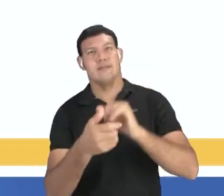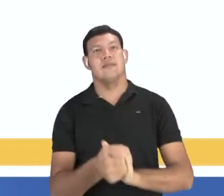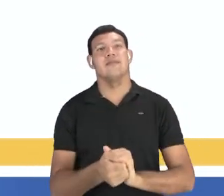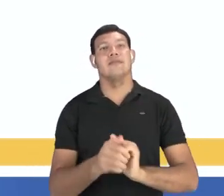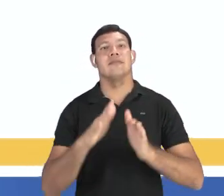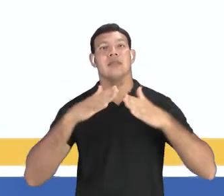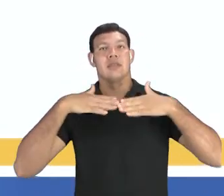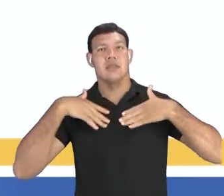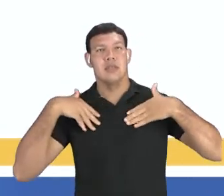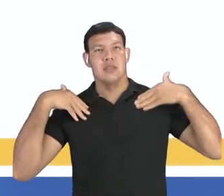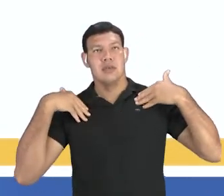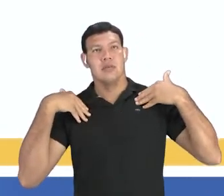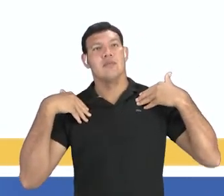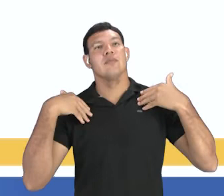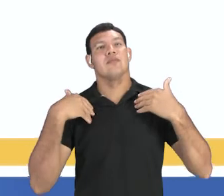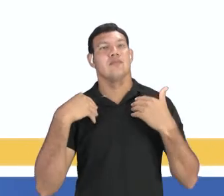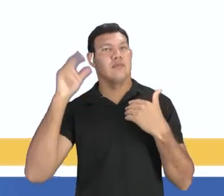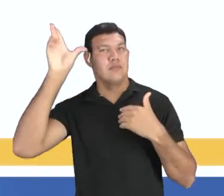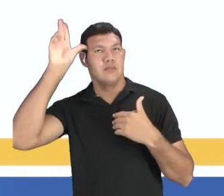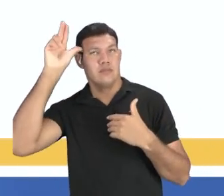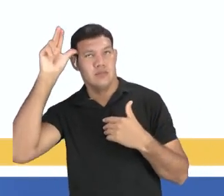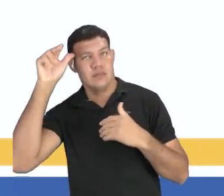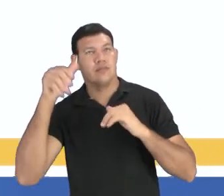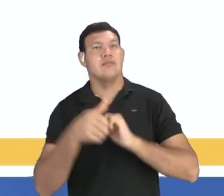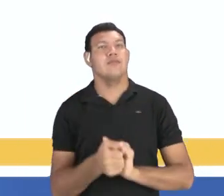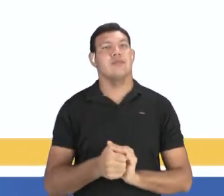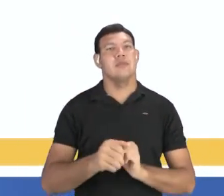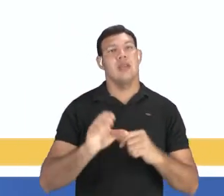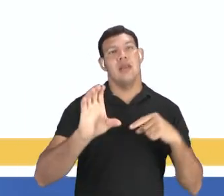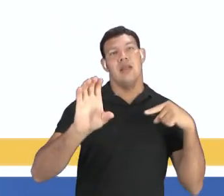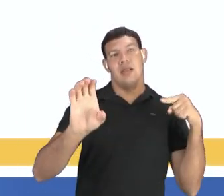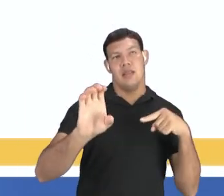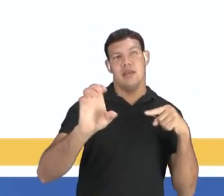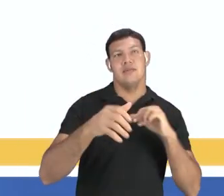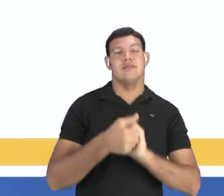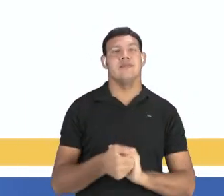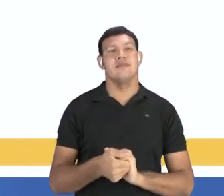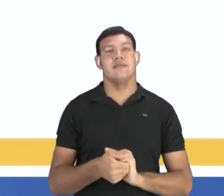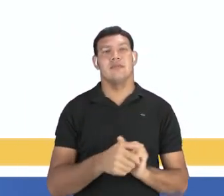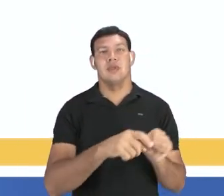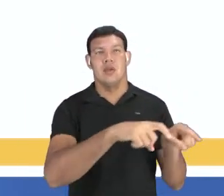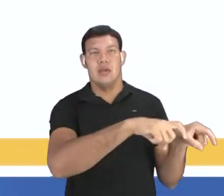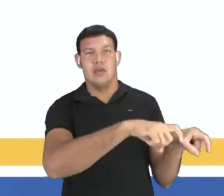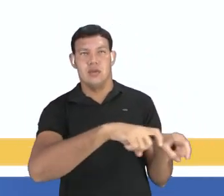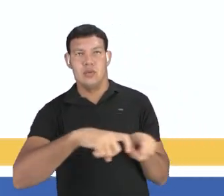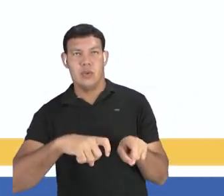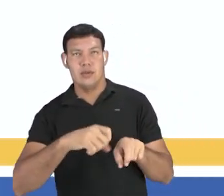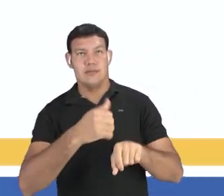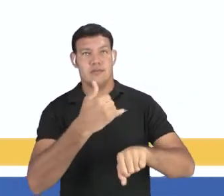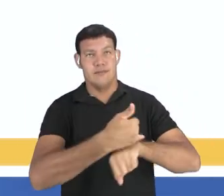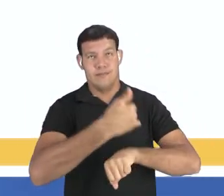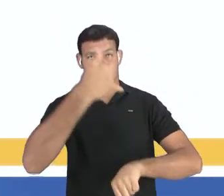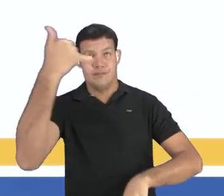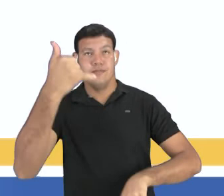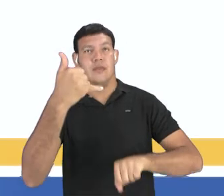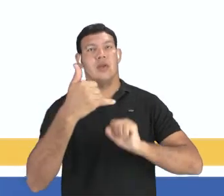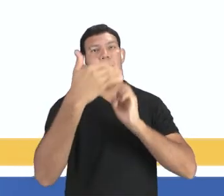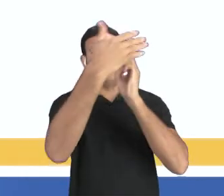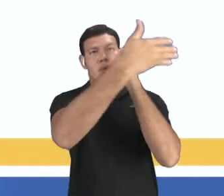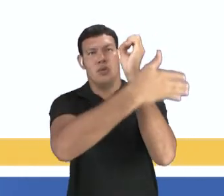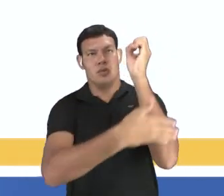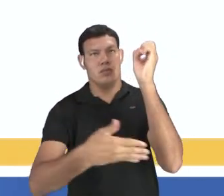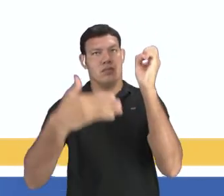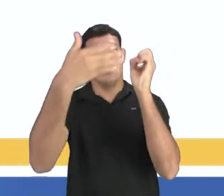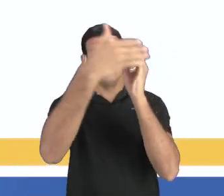Bienal é de os moinhos achar ruah a rotação trienal e o atrelamento